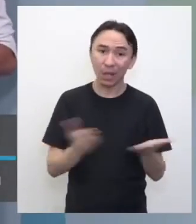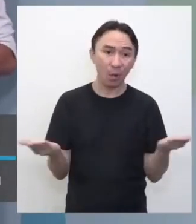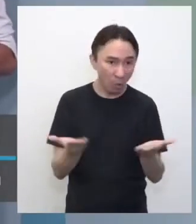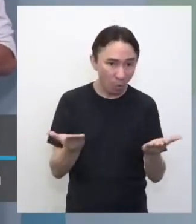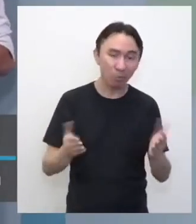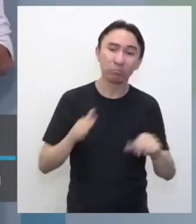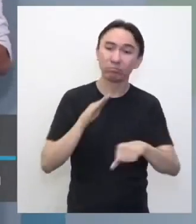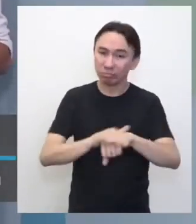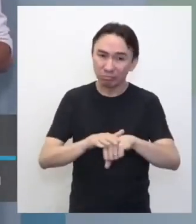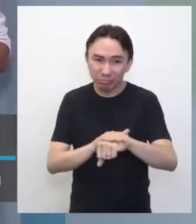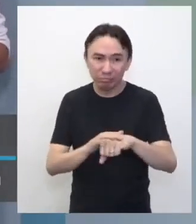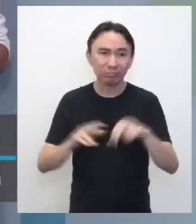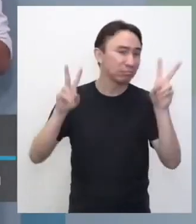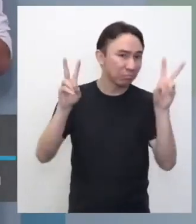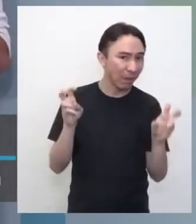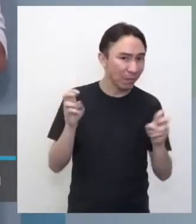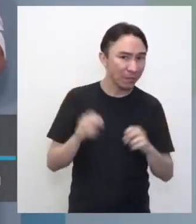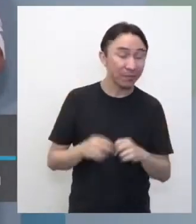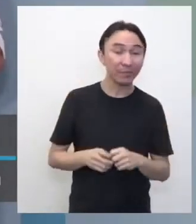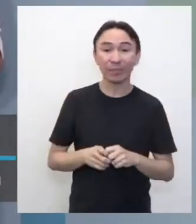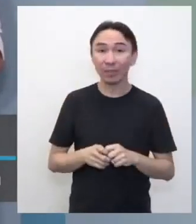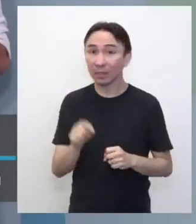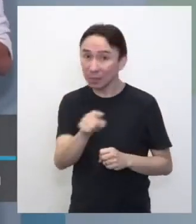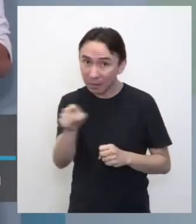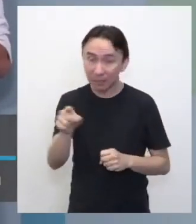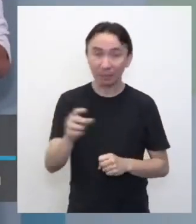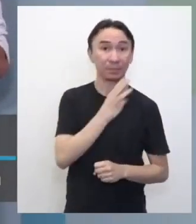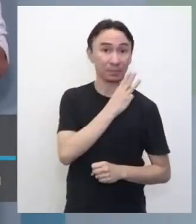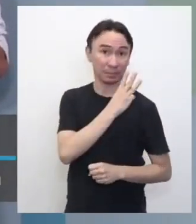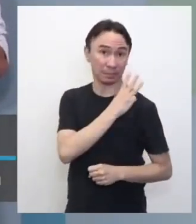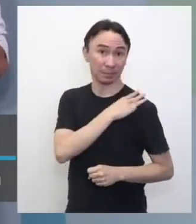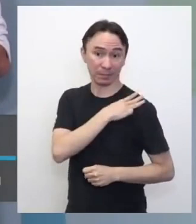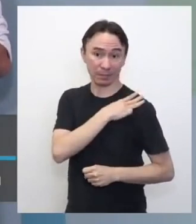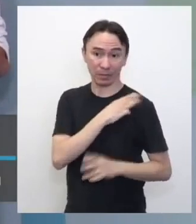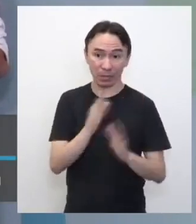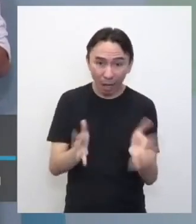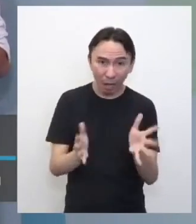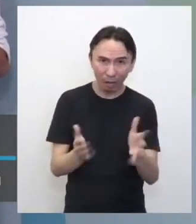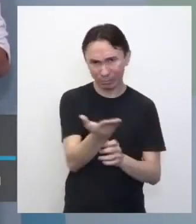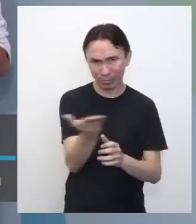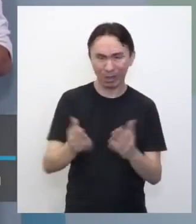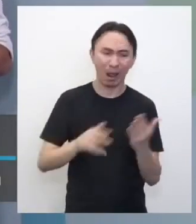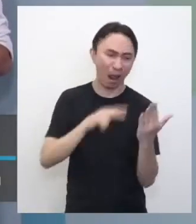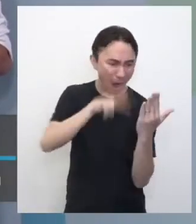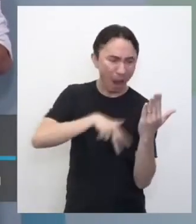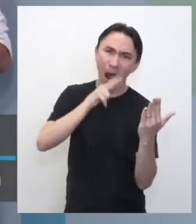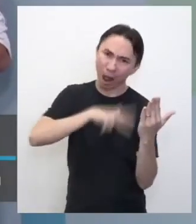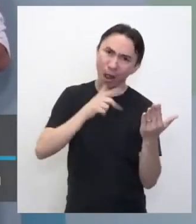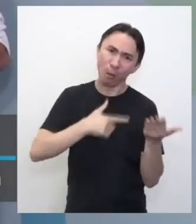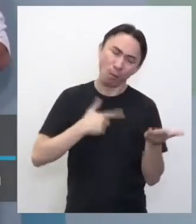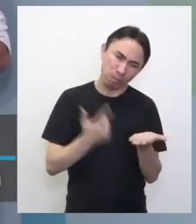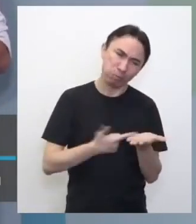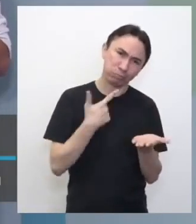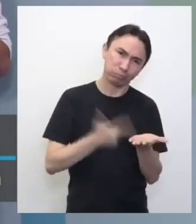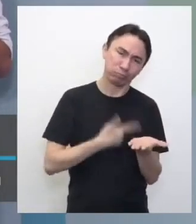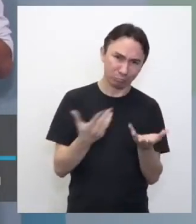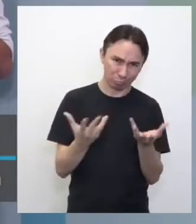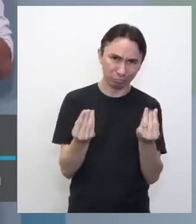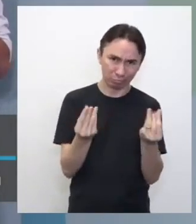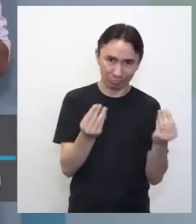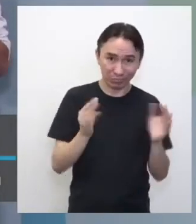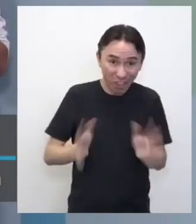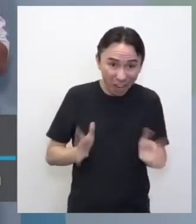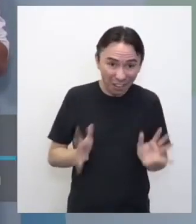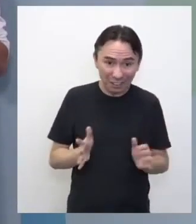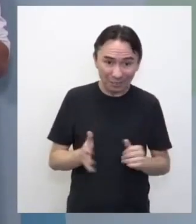Vamos diferenciar, isso é uma terceira série. Se está na terceira série, você já leu bastante literatura, né? Então, vamos pensar assim.